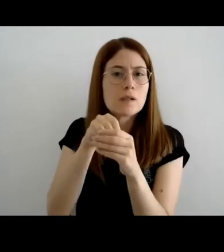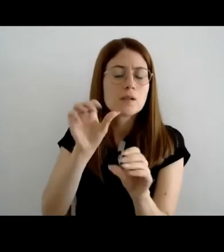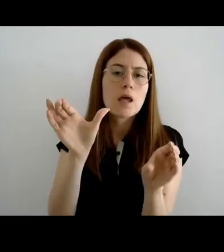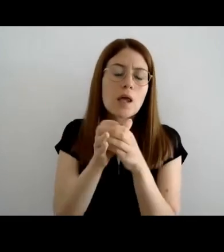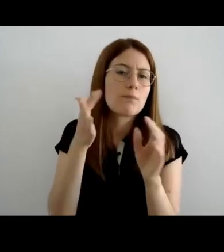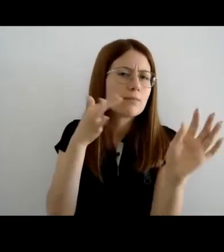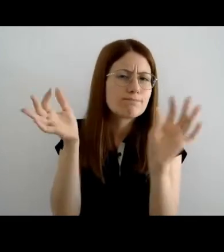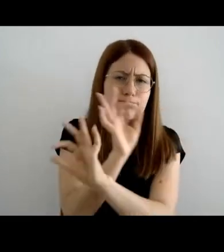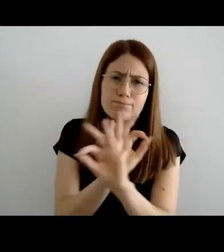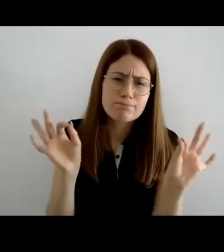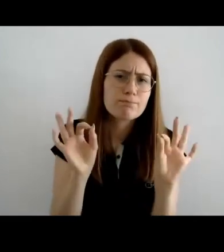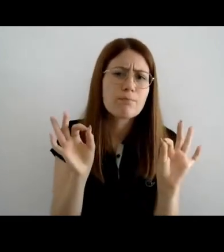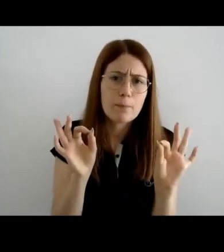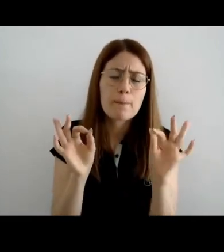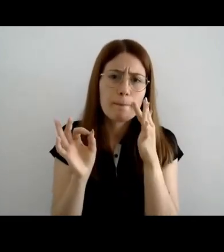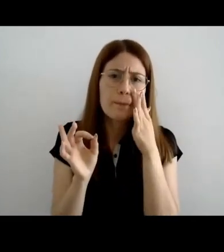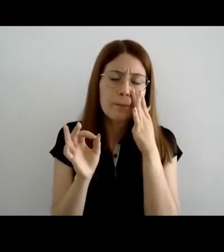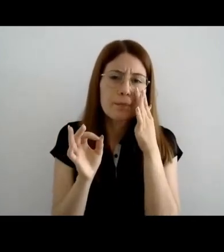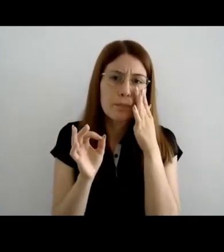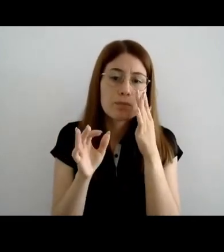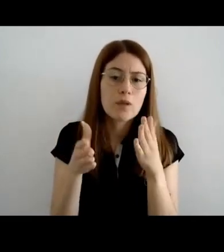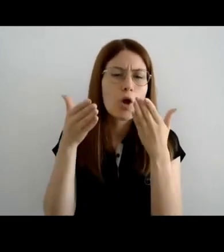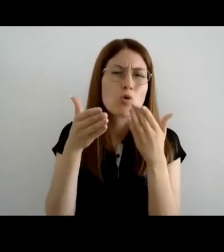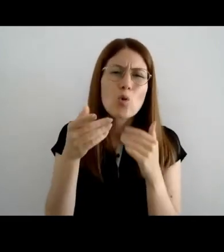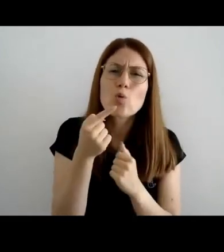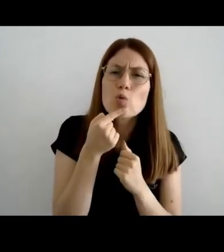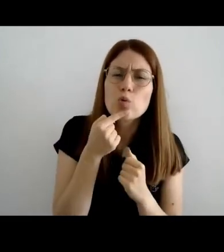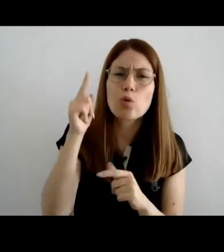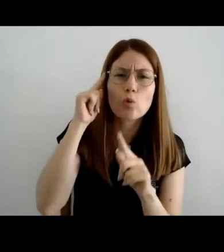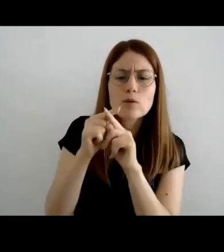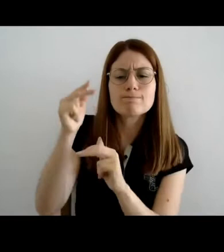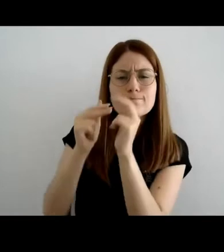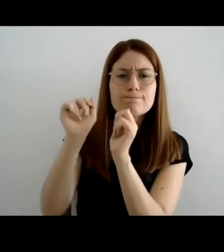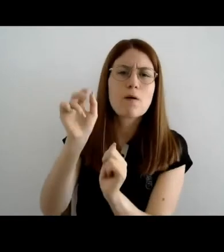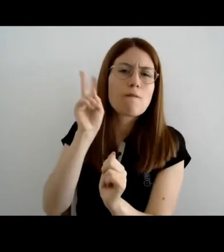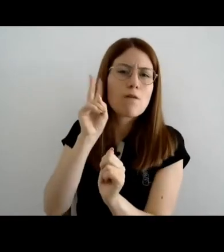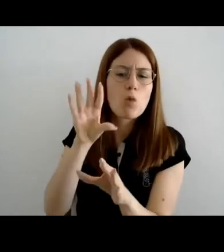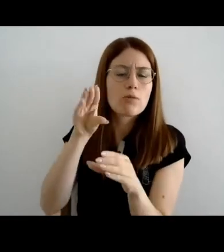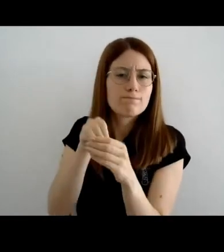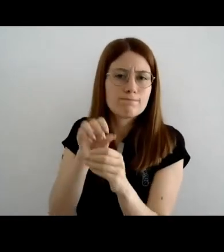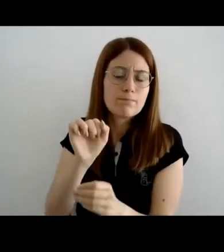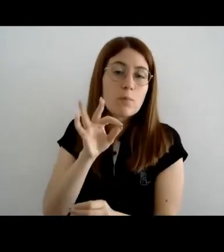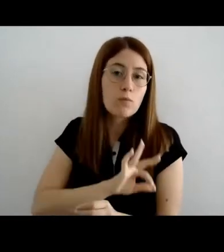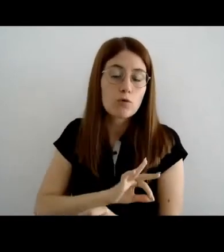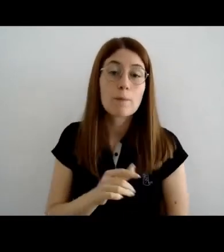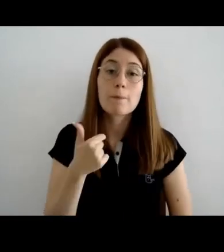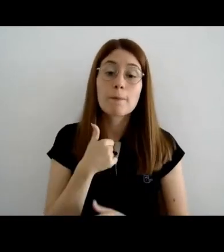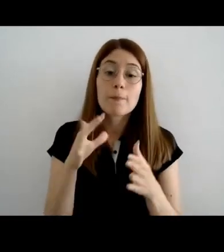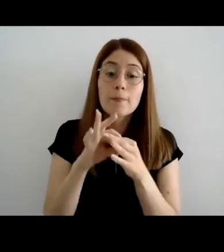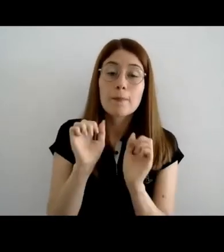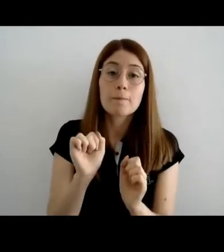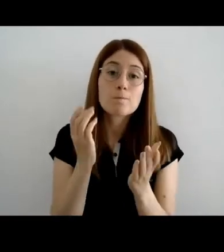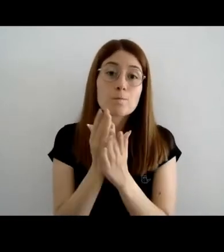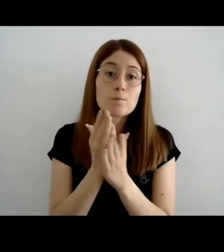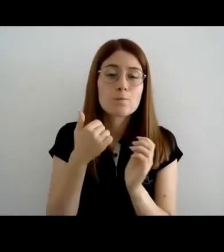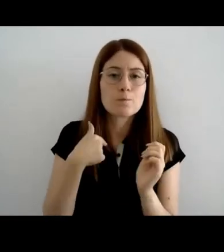excelência que contribuíram muito para construir o meu valor agregado profissional. Em termos académicos, também possuo um MBA e um